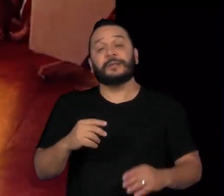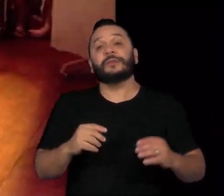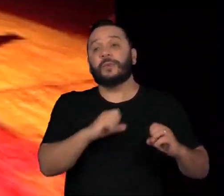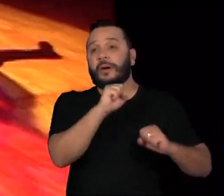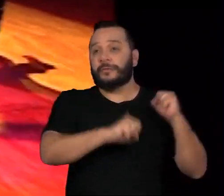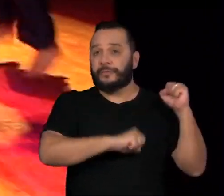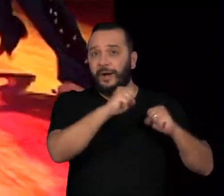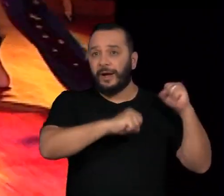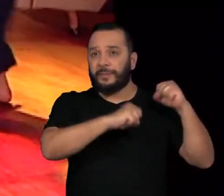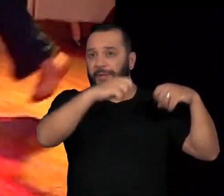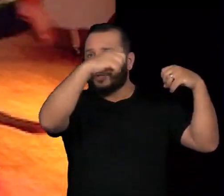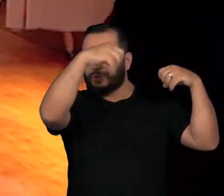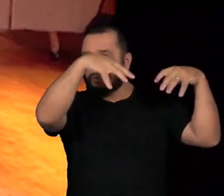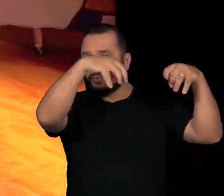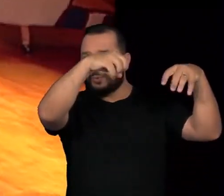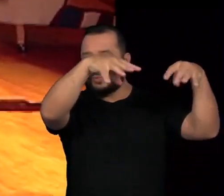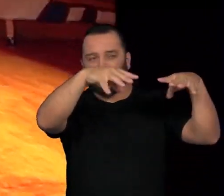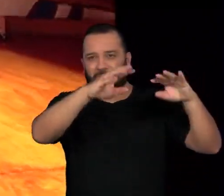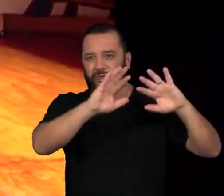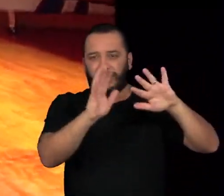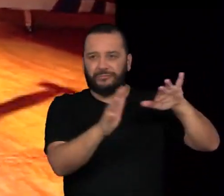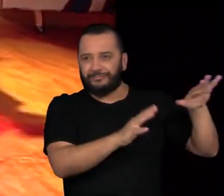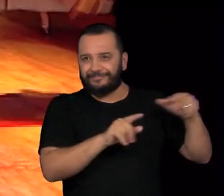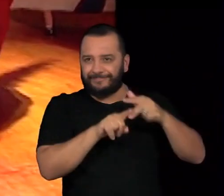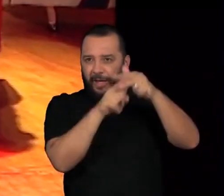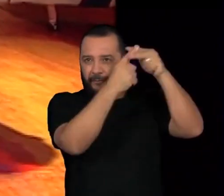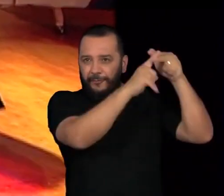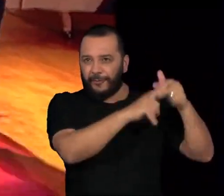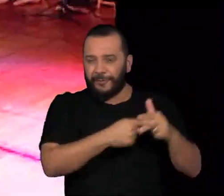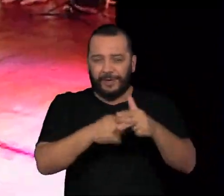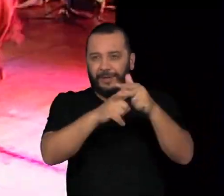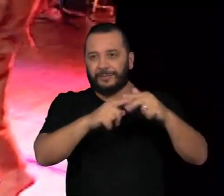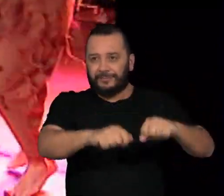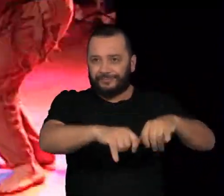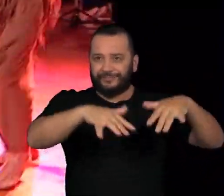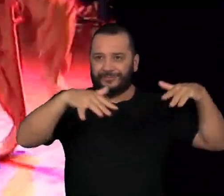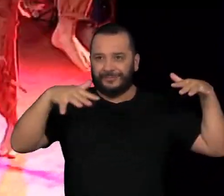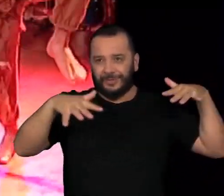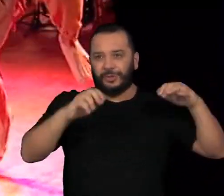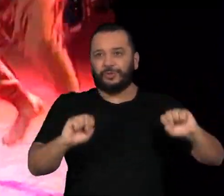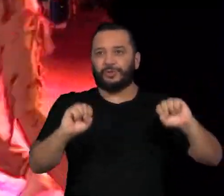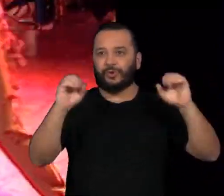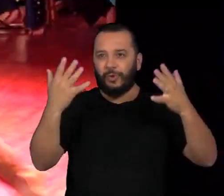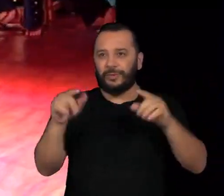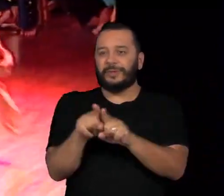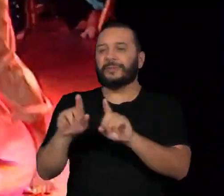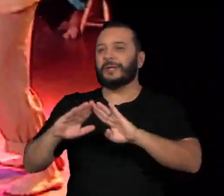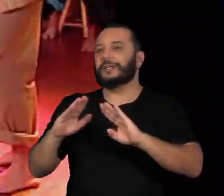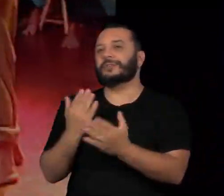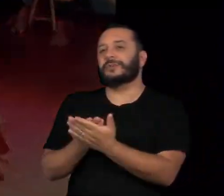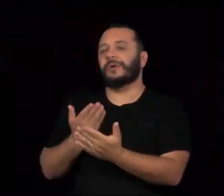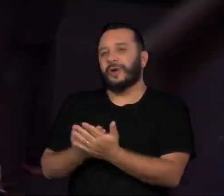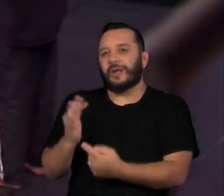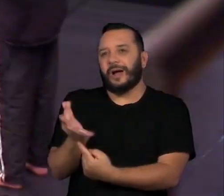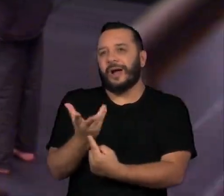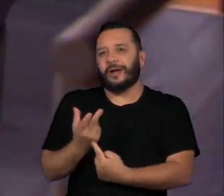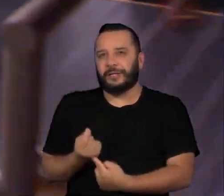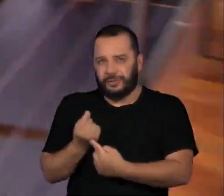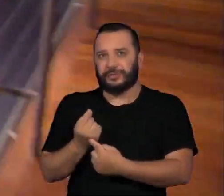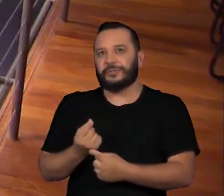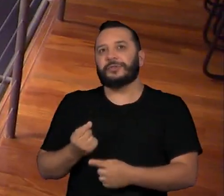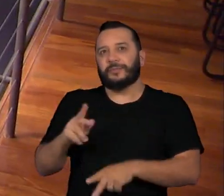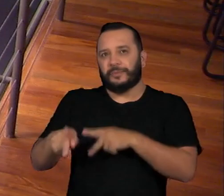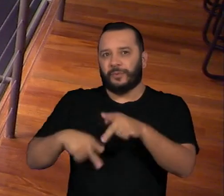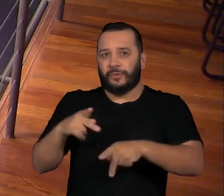de lustres que foi reformada para receber uma sala de espetáculos e a escola de Arte Popular a ideia